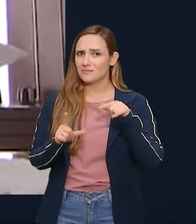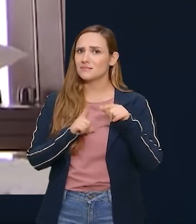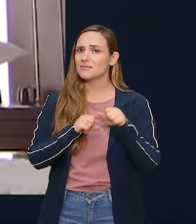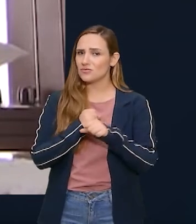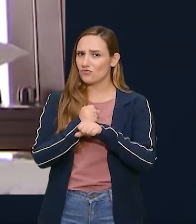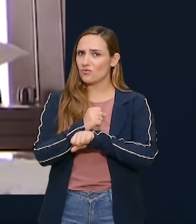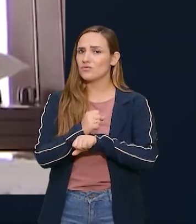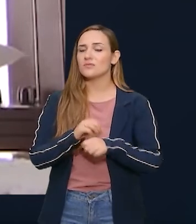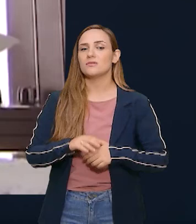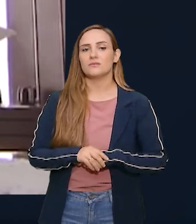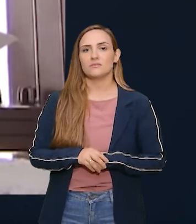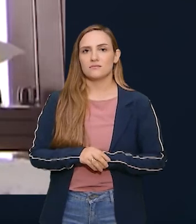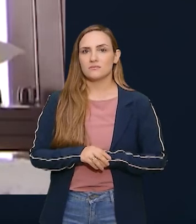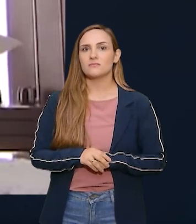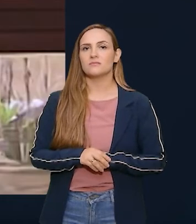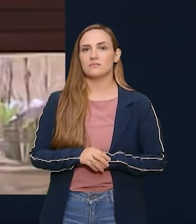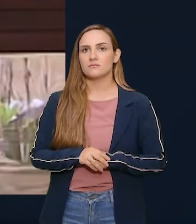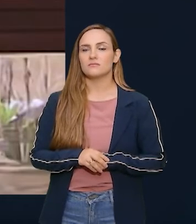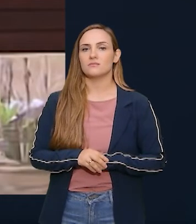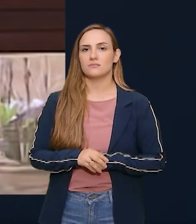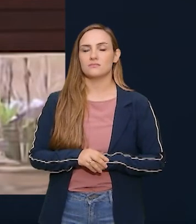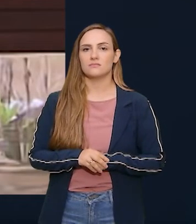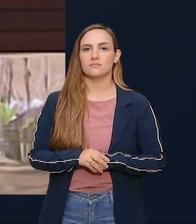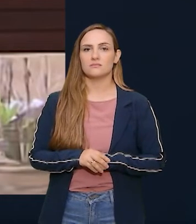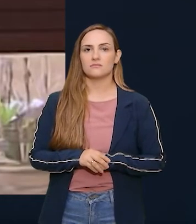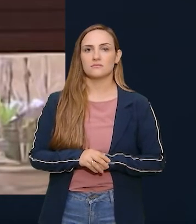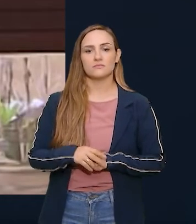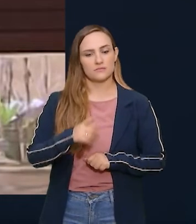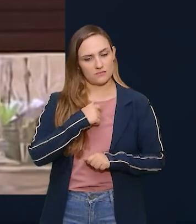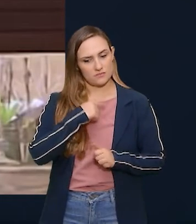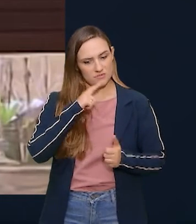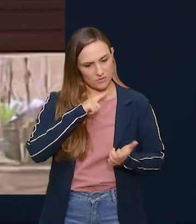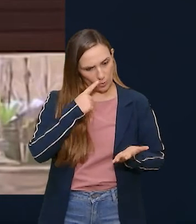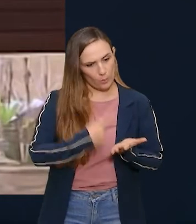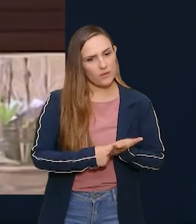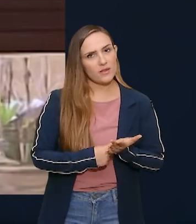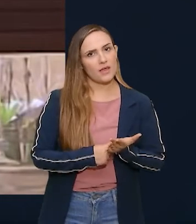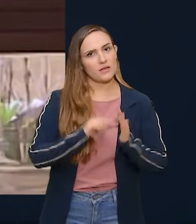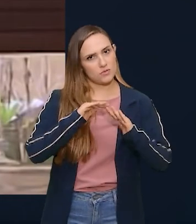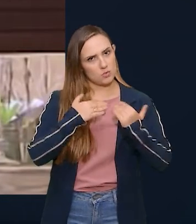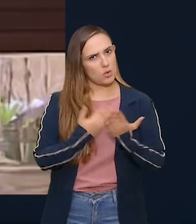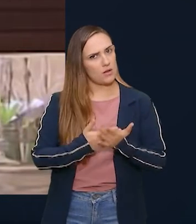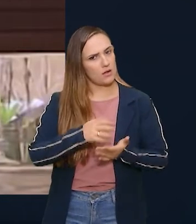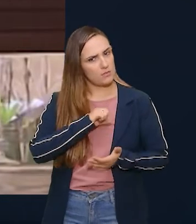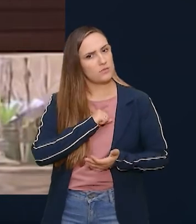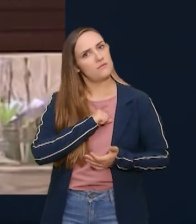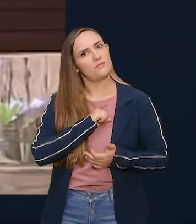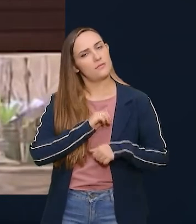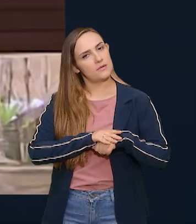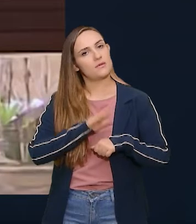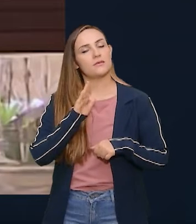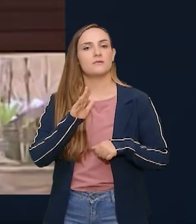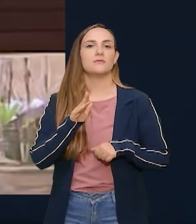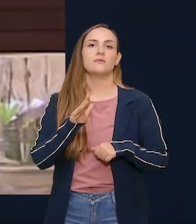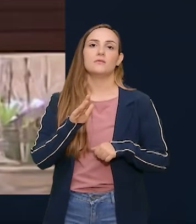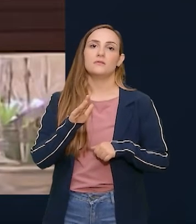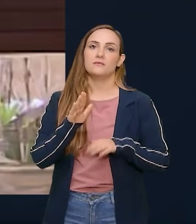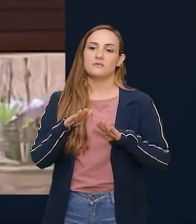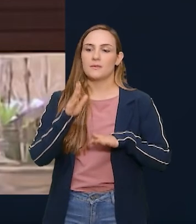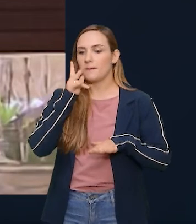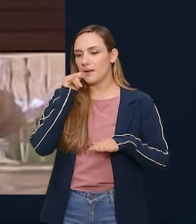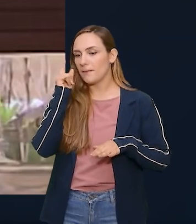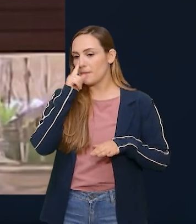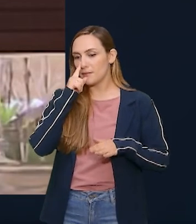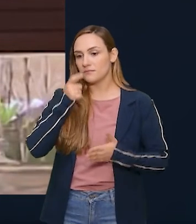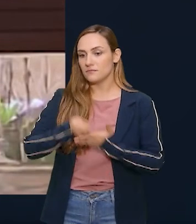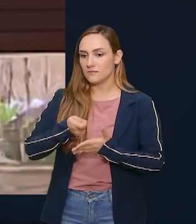negar, o garoto era esforçado. Eu acho que eu era uma criança mais comprometida com a escola. Isso é